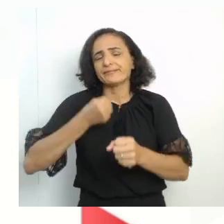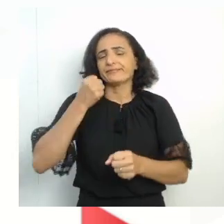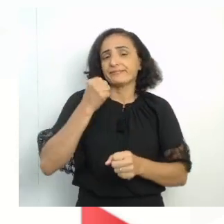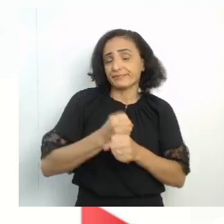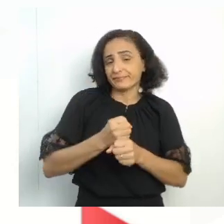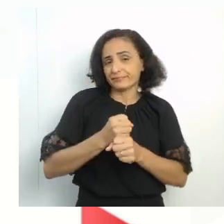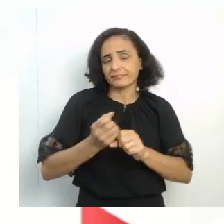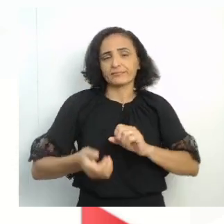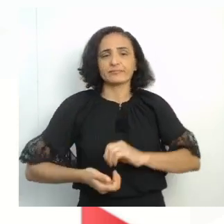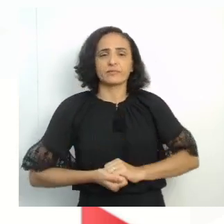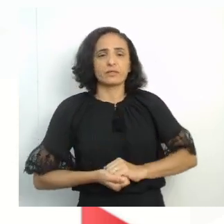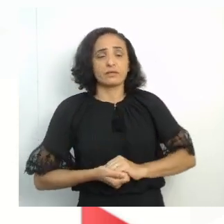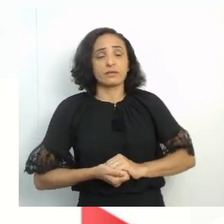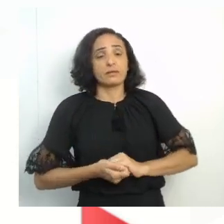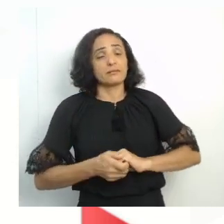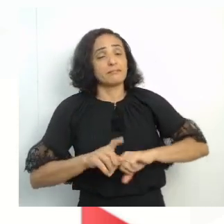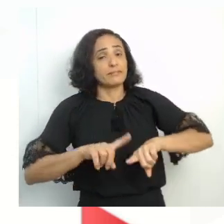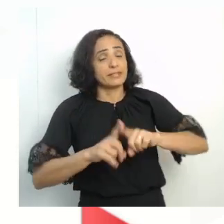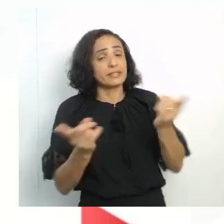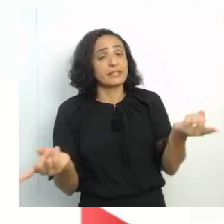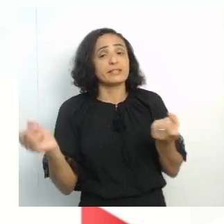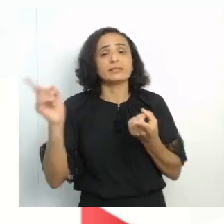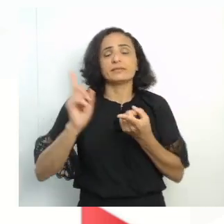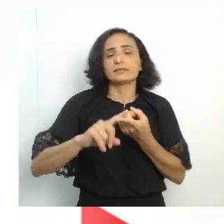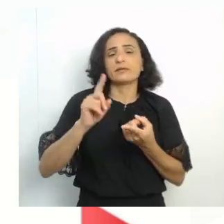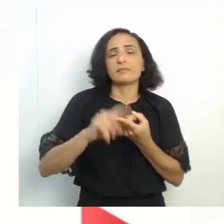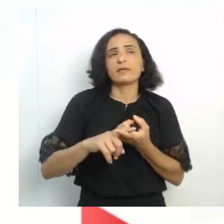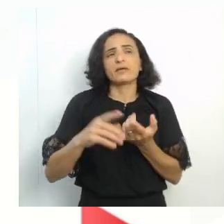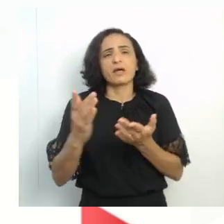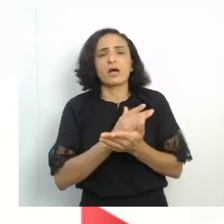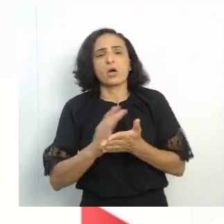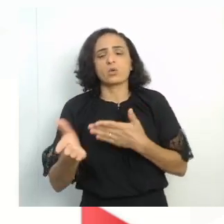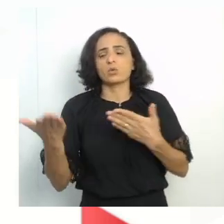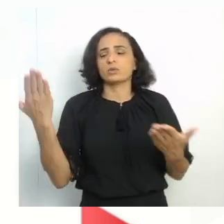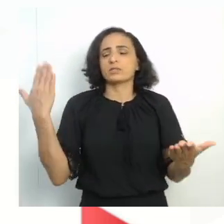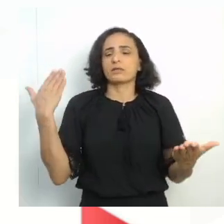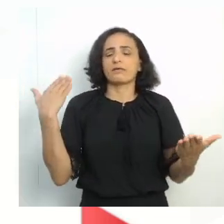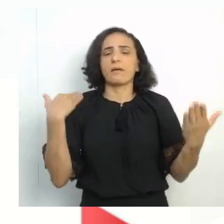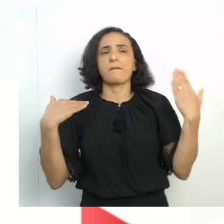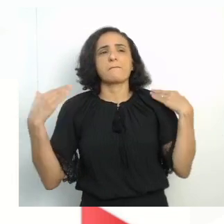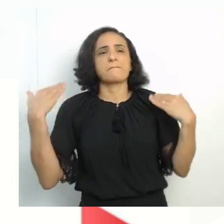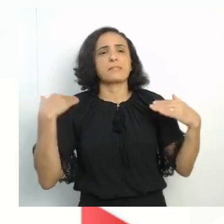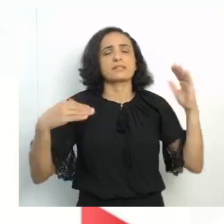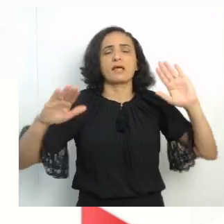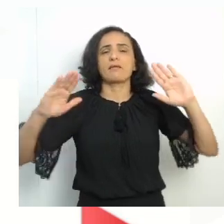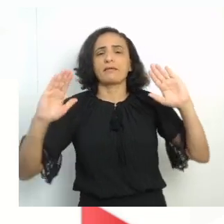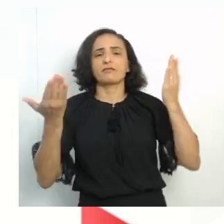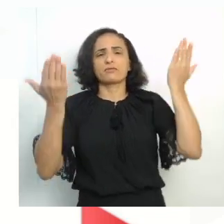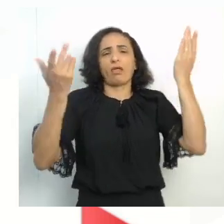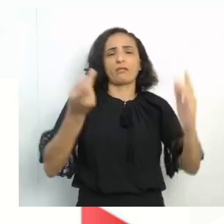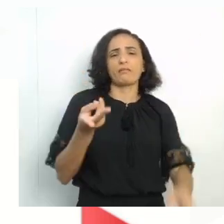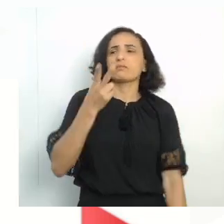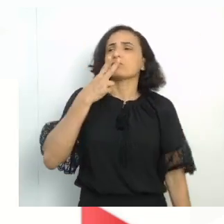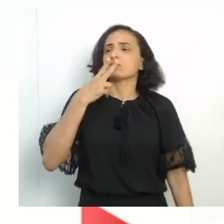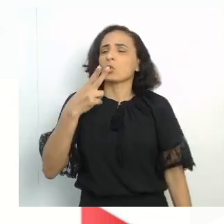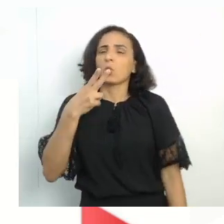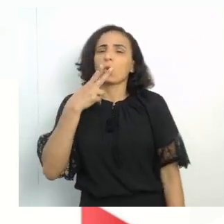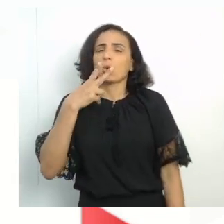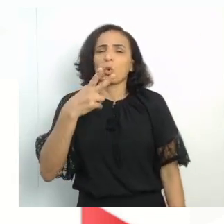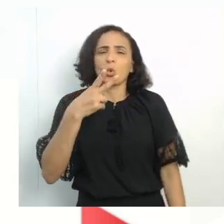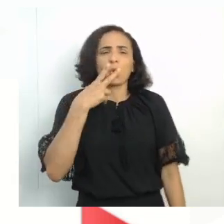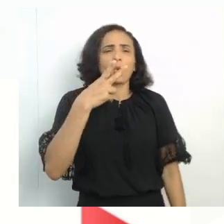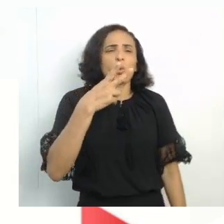Ocasional é toda vez quando ela vai para uma festinha e ali o pessoal está bebendo, está fumando, usa